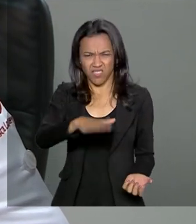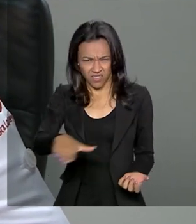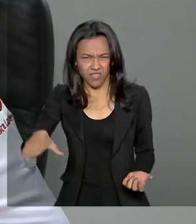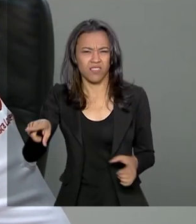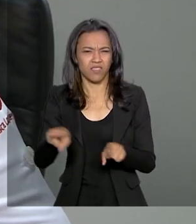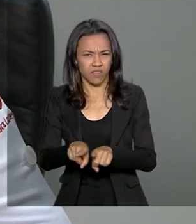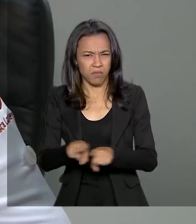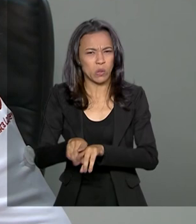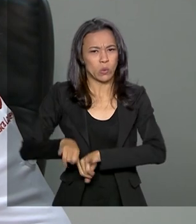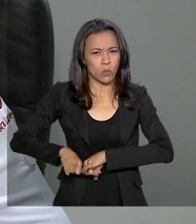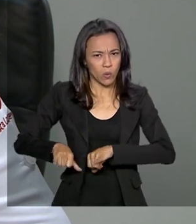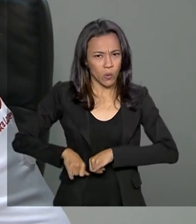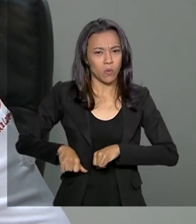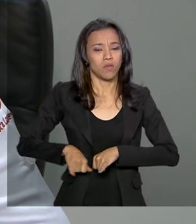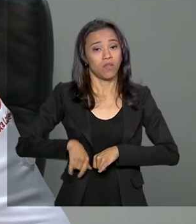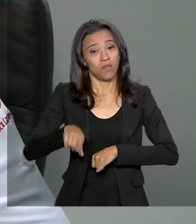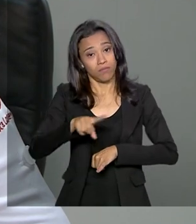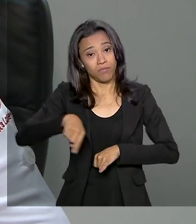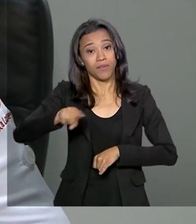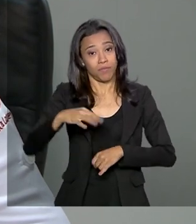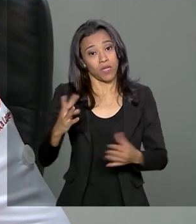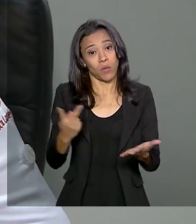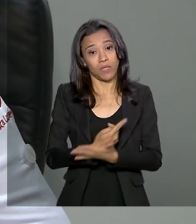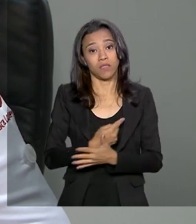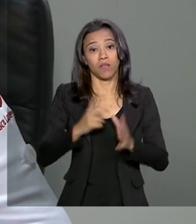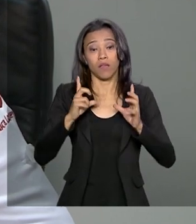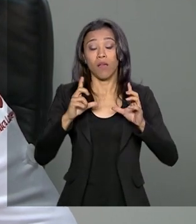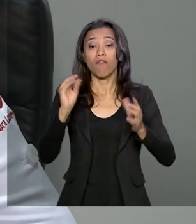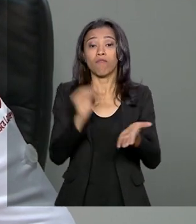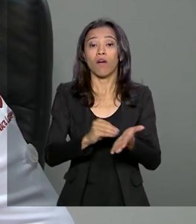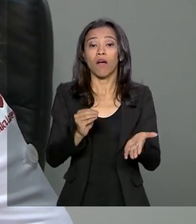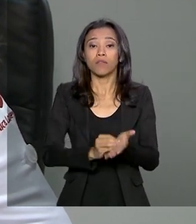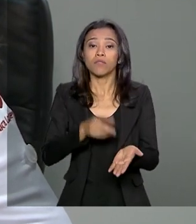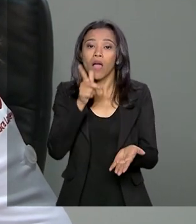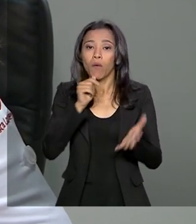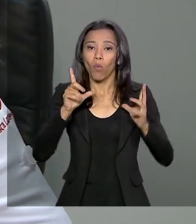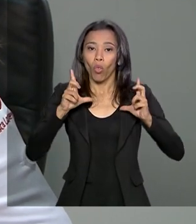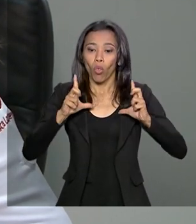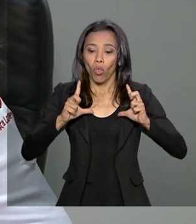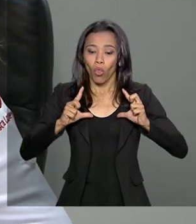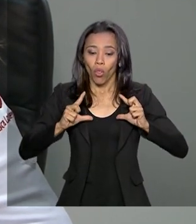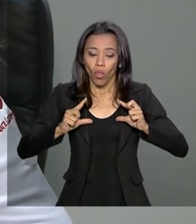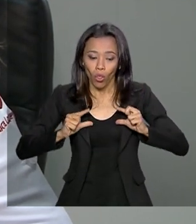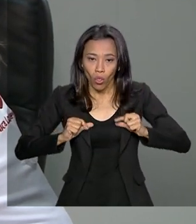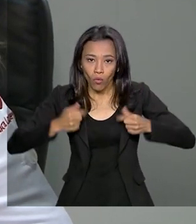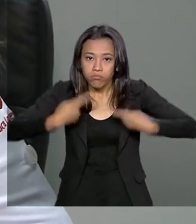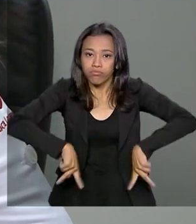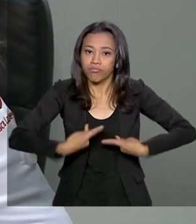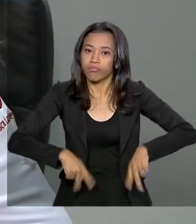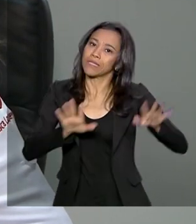afetadas, porque tem muito risco de desidratação. Então, essas duas populações têm que ser mais cuidadas.